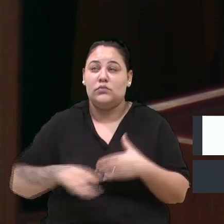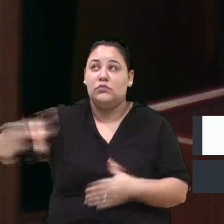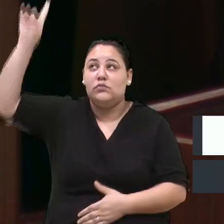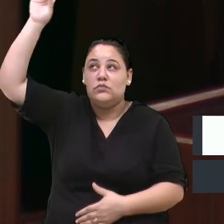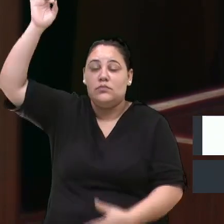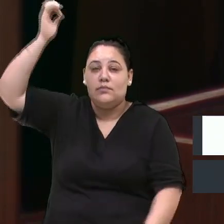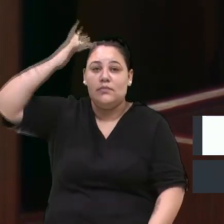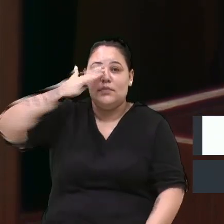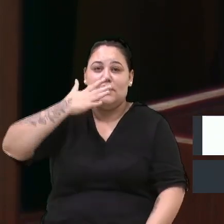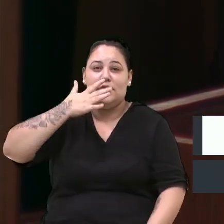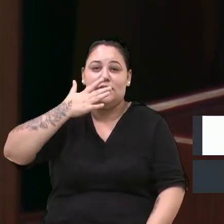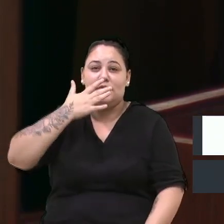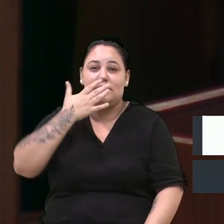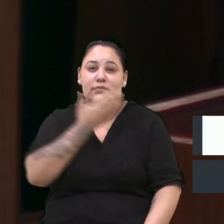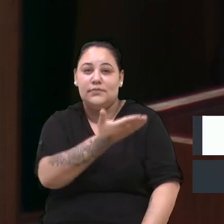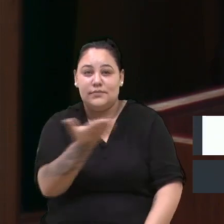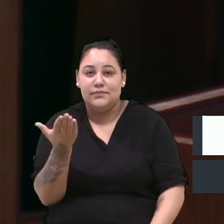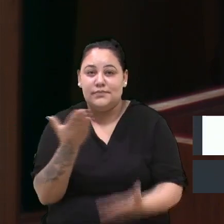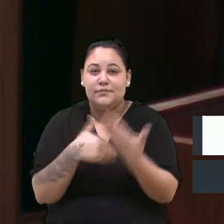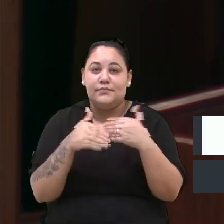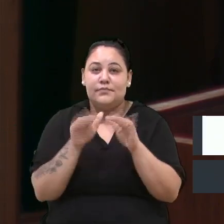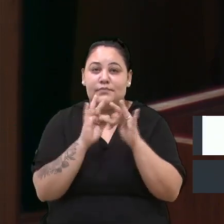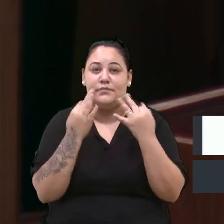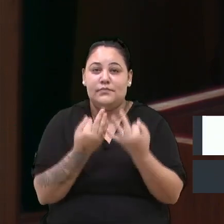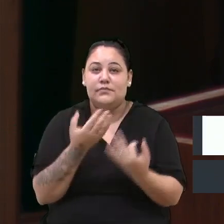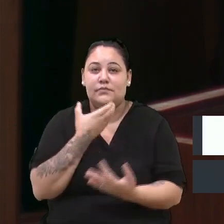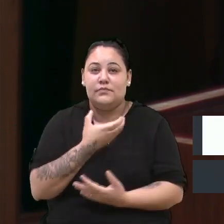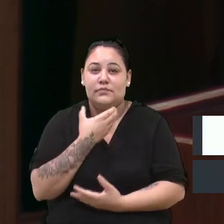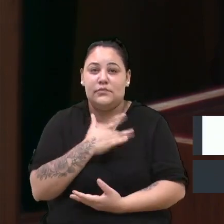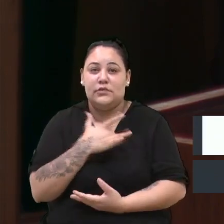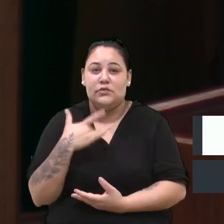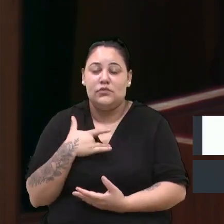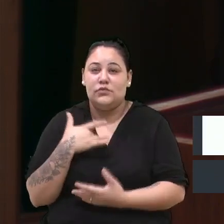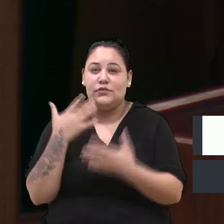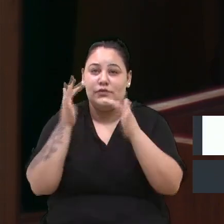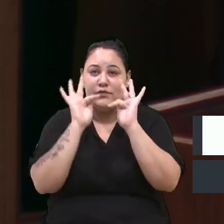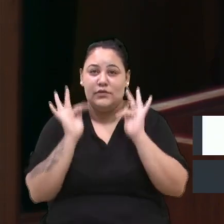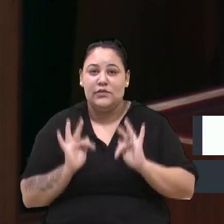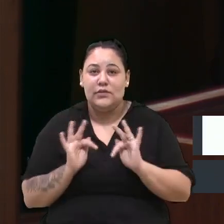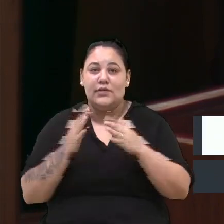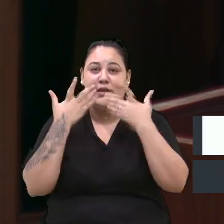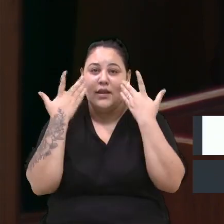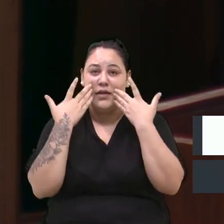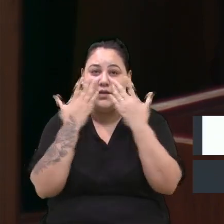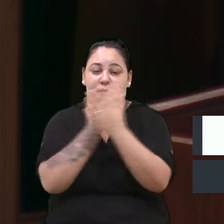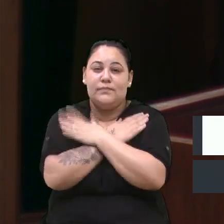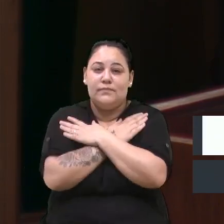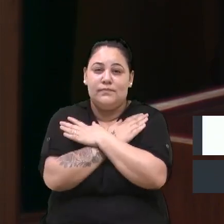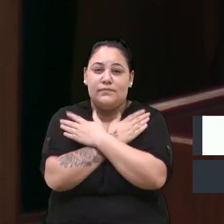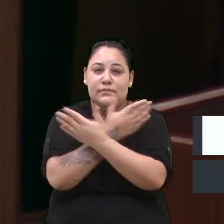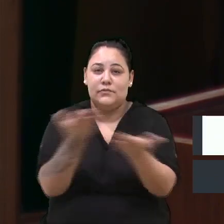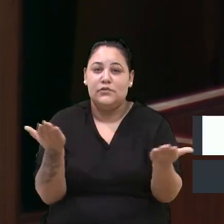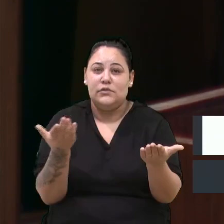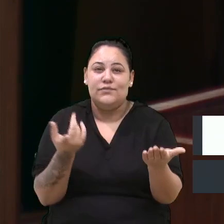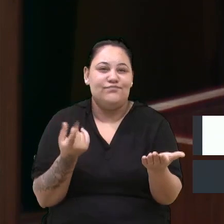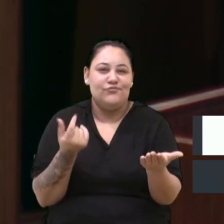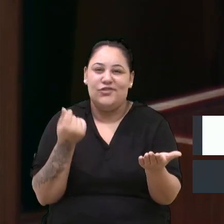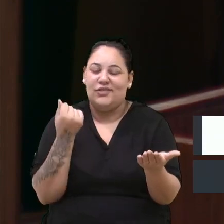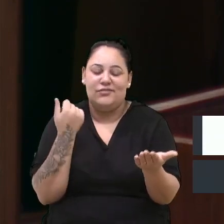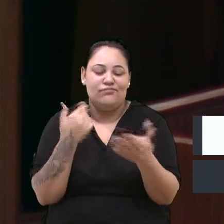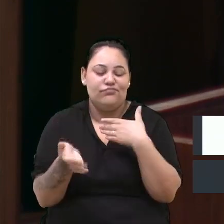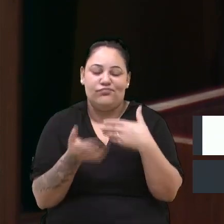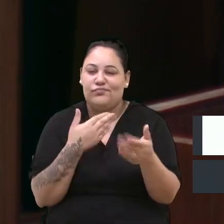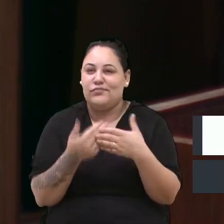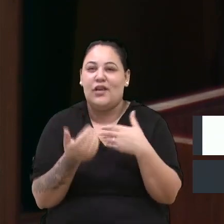as famílias, que nesse Natal todos tenham saúde, alegria, felicidade e um abraço. O dinheiro não importa, não